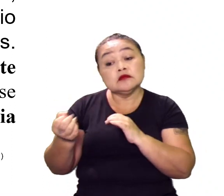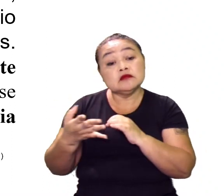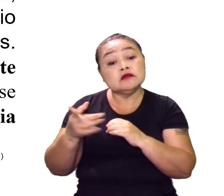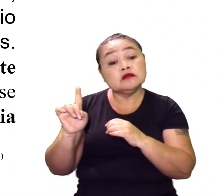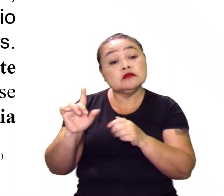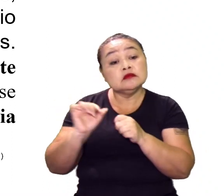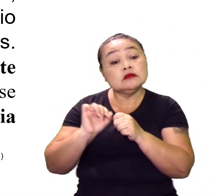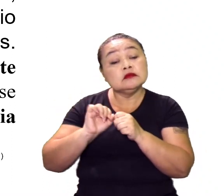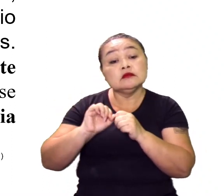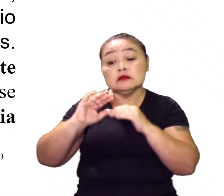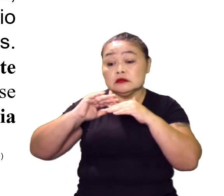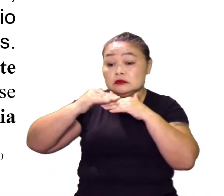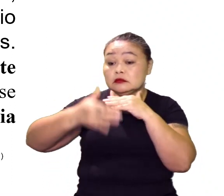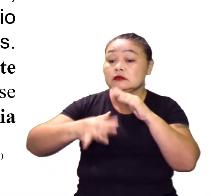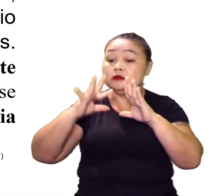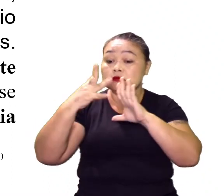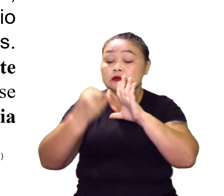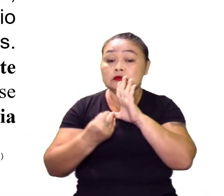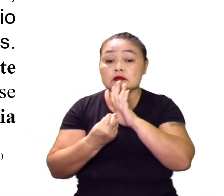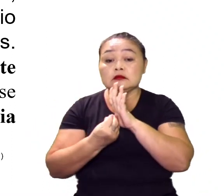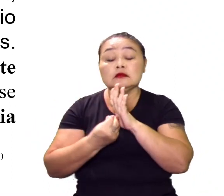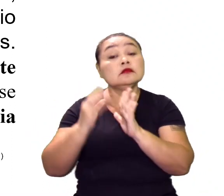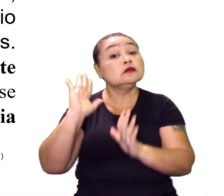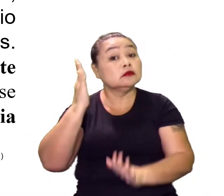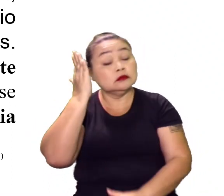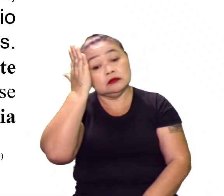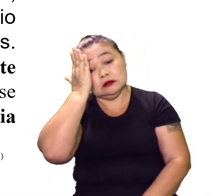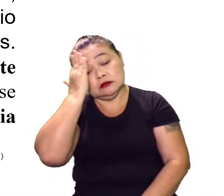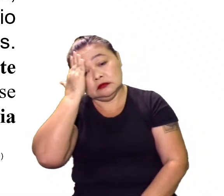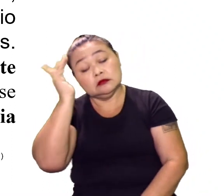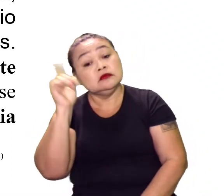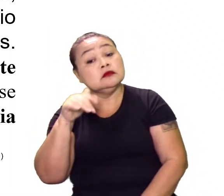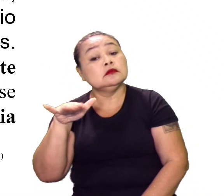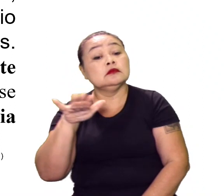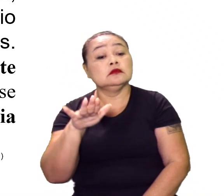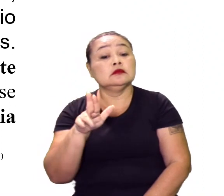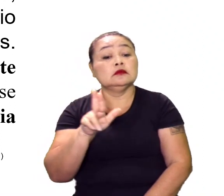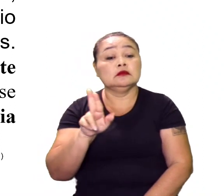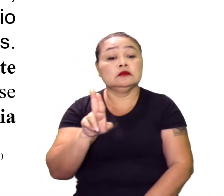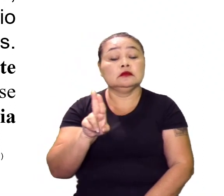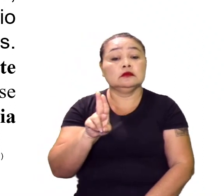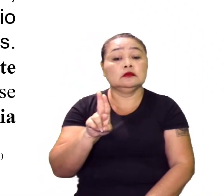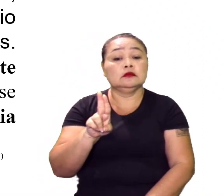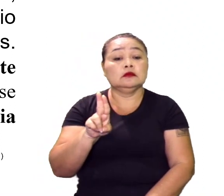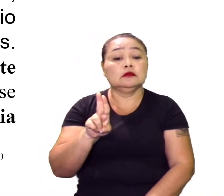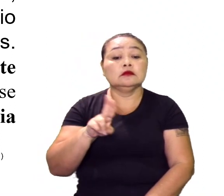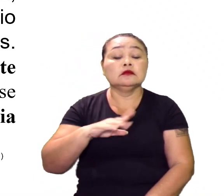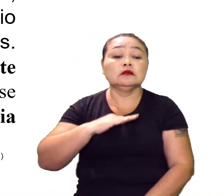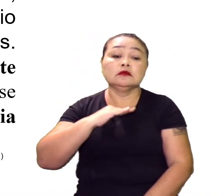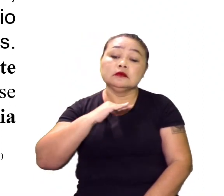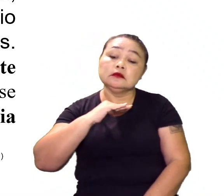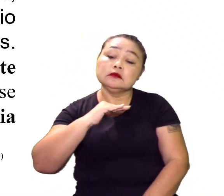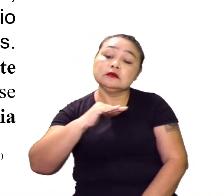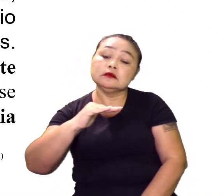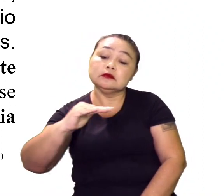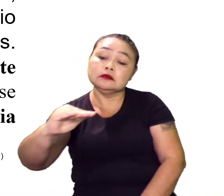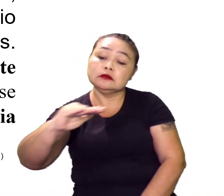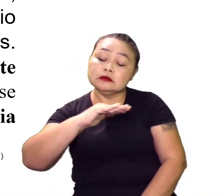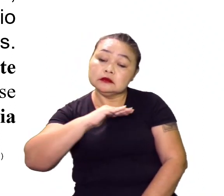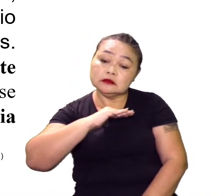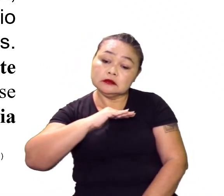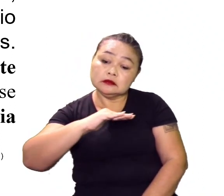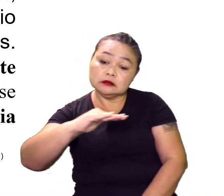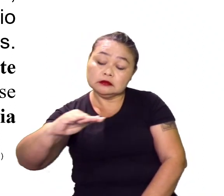A planície amazônica, como os alunos já devem saber, né, Jorginho? A planície é uma área plana,